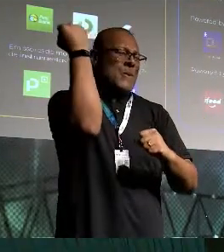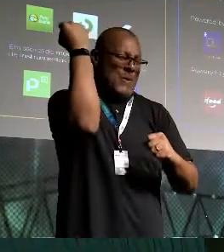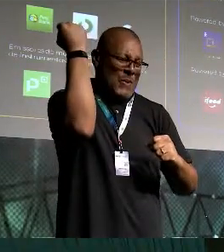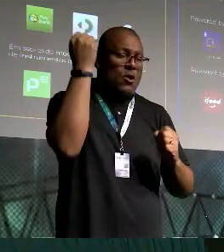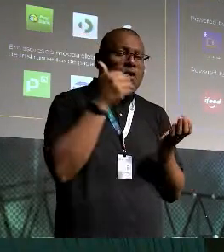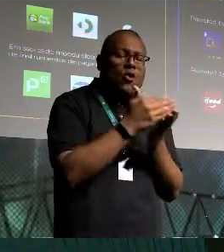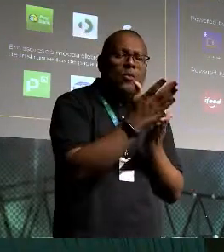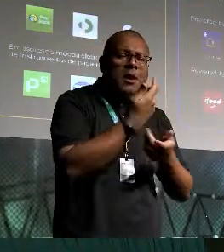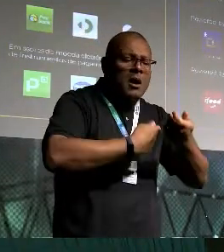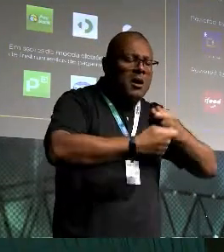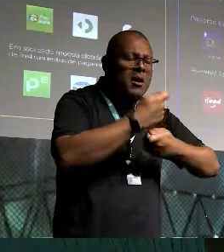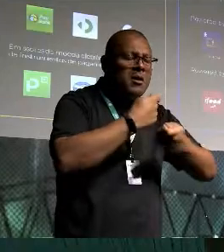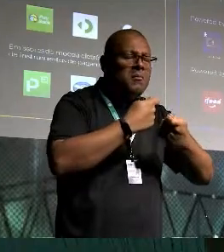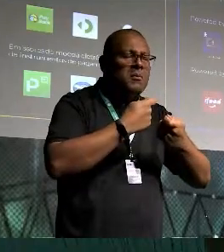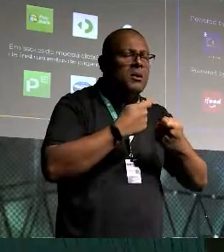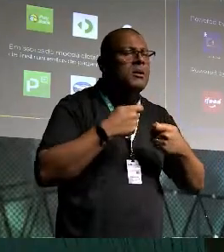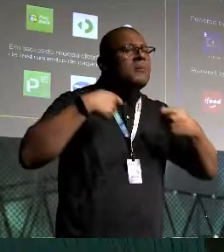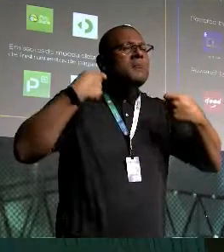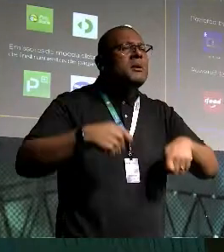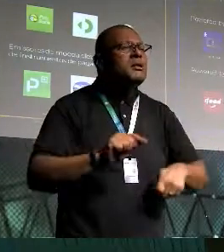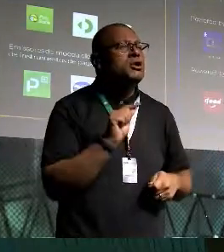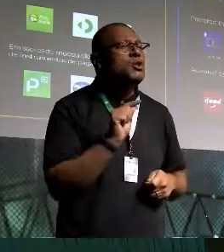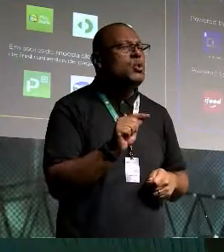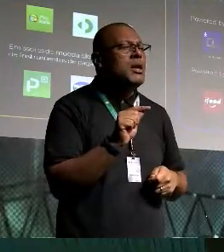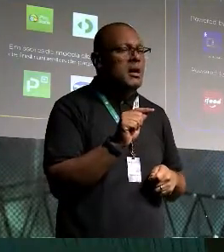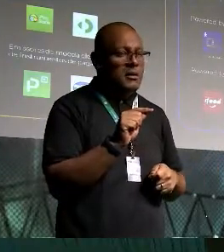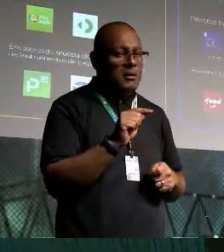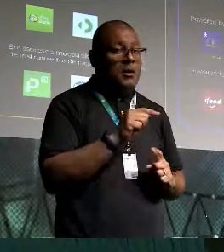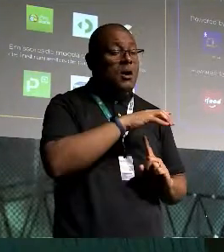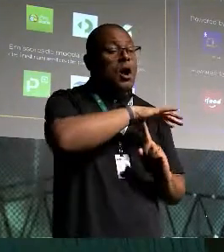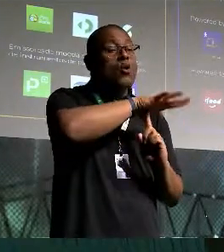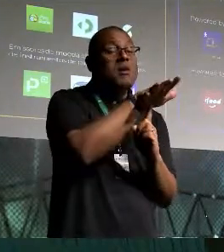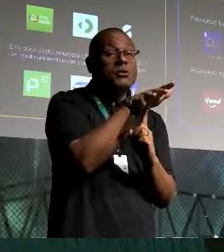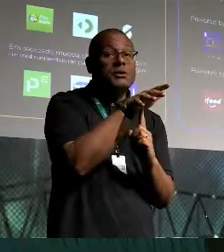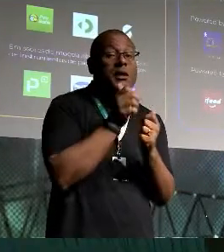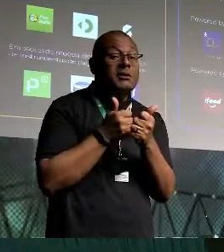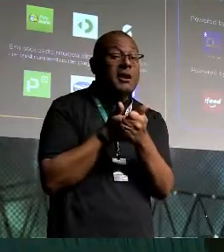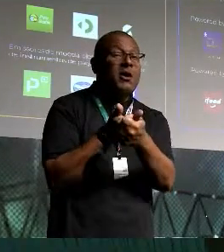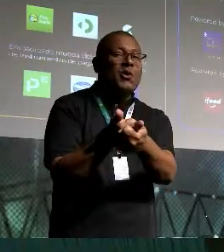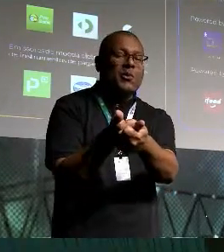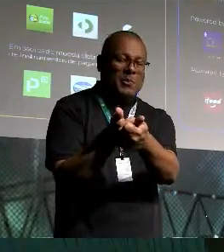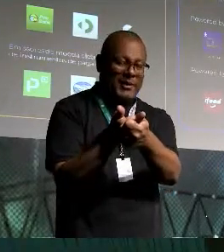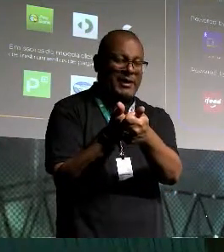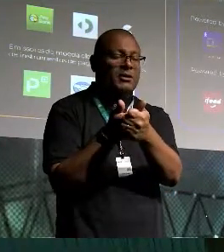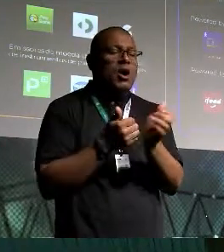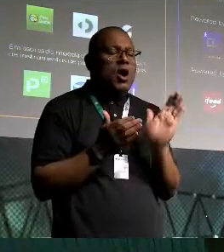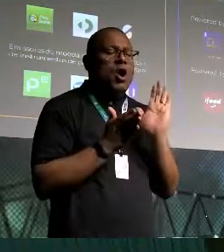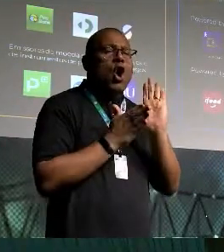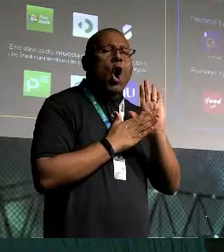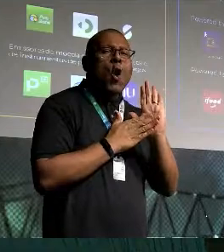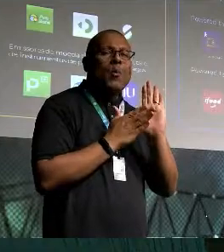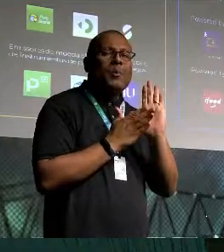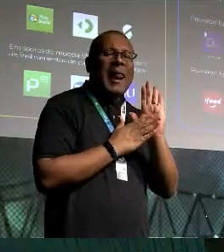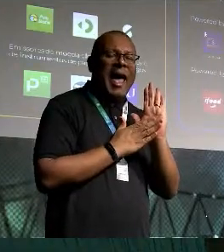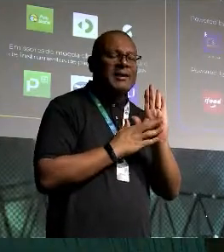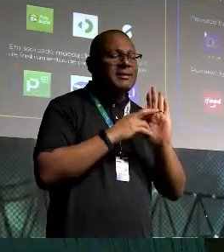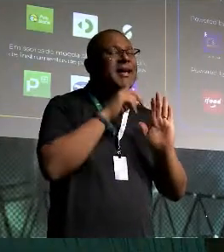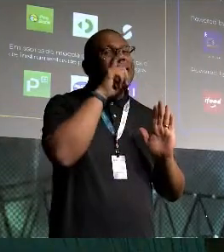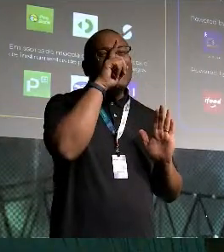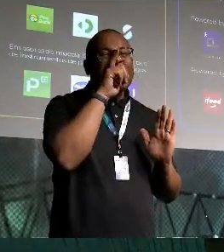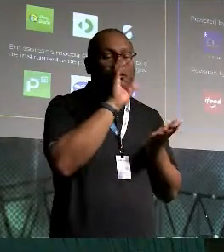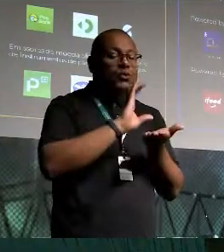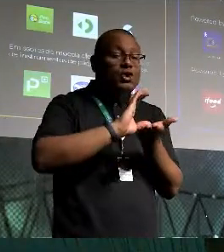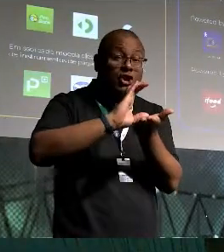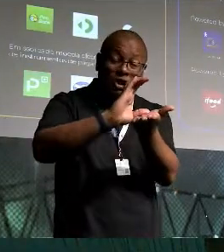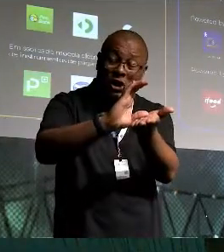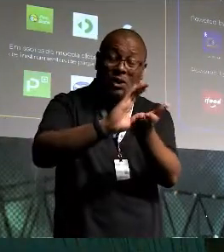precisar fazer para estarem perante o nosso regulador com tudo certinho, com todo o compliance, com todo o risco de crédito,